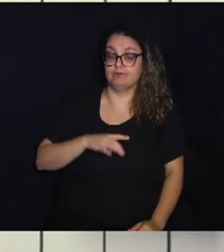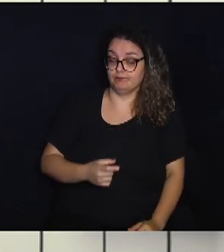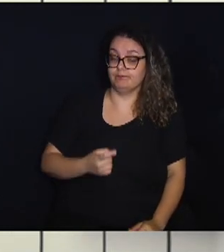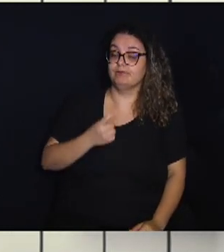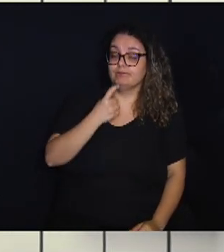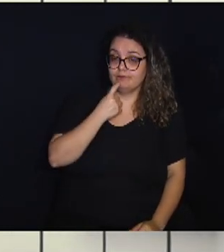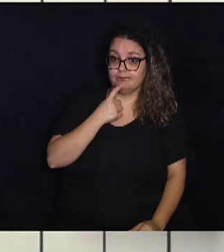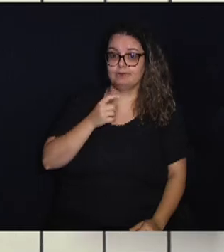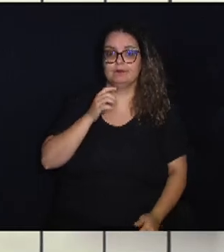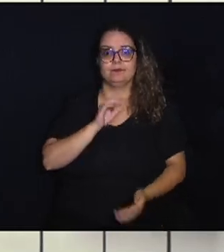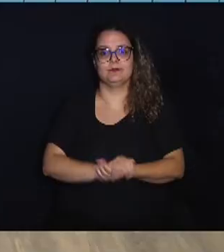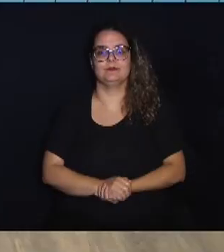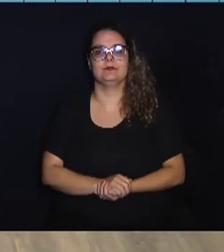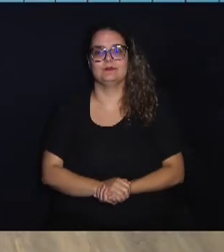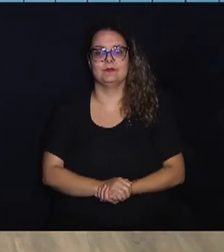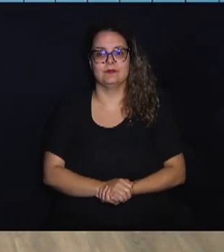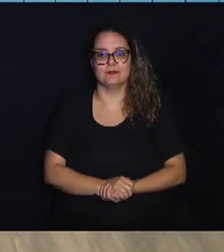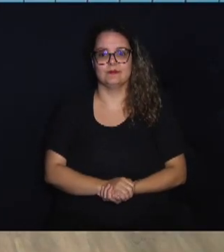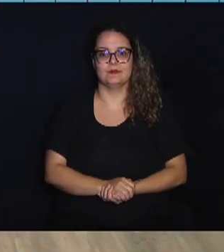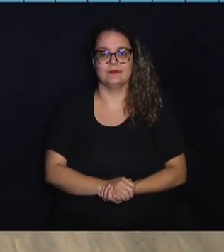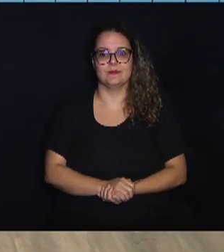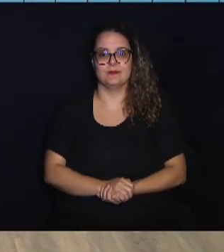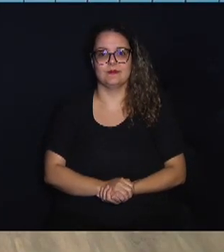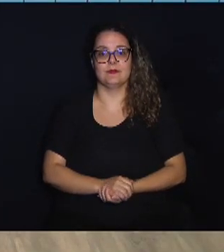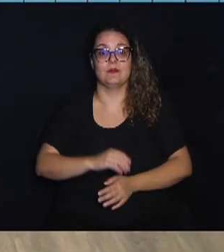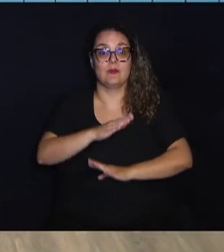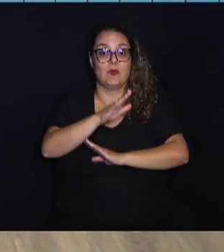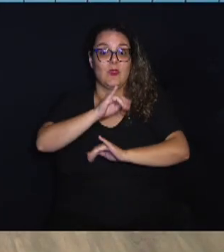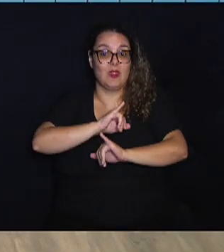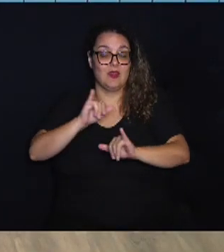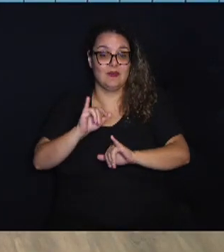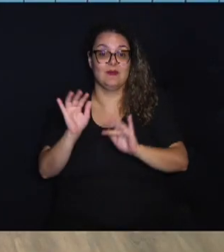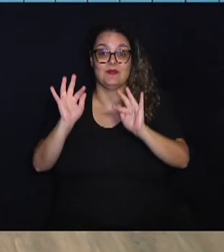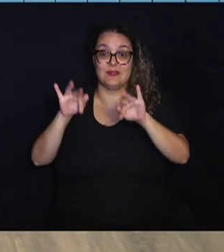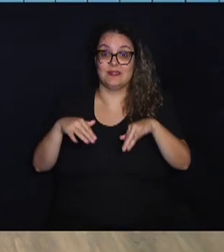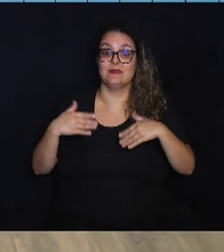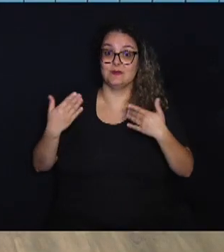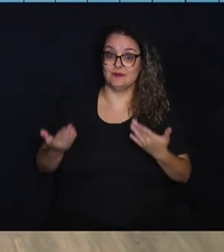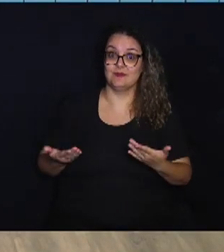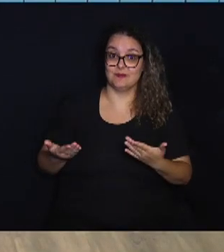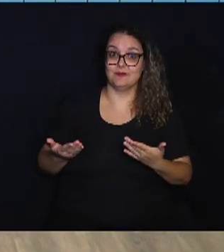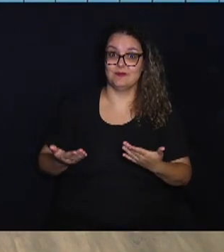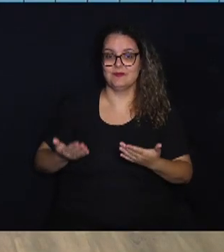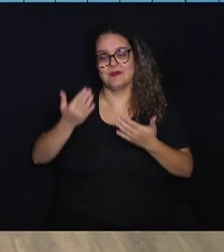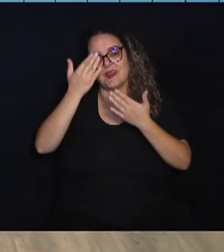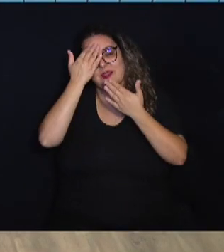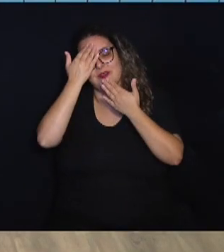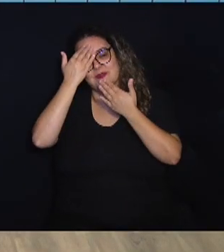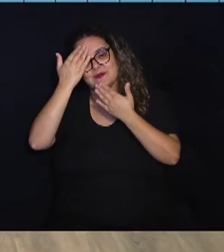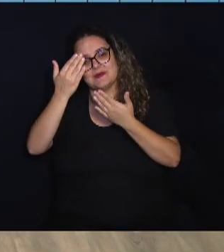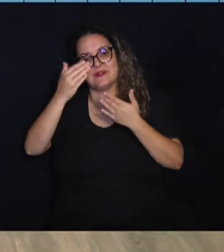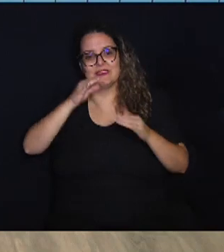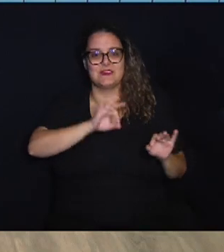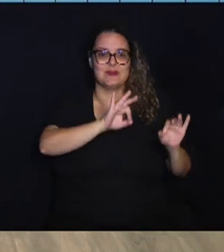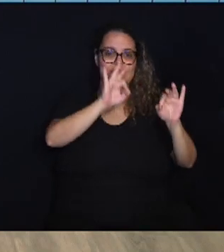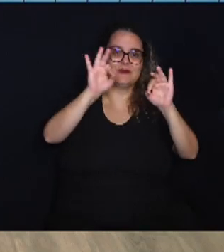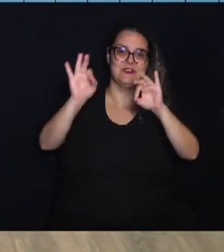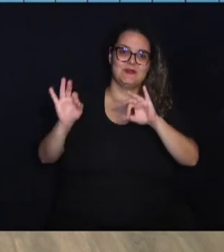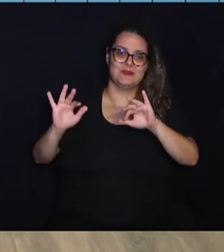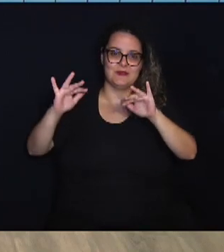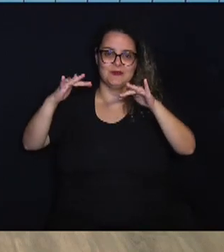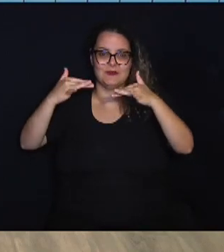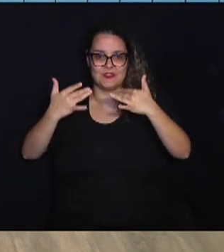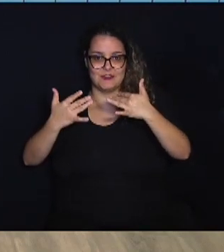de Campinas. O Jornal Câmara Notícia fica por aqui. Muito obrigado pela sua companhia, pela